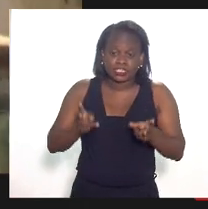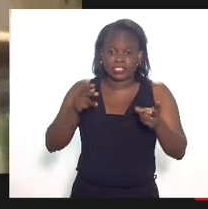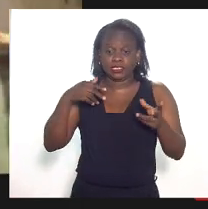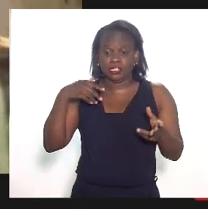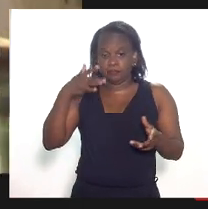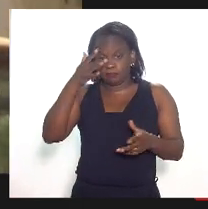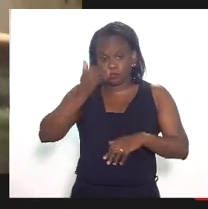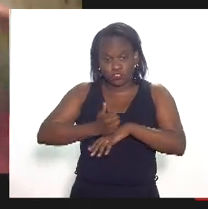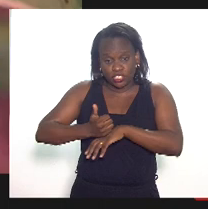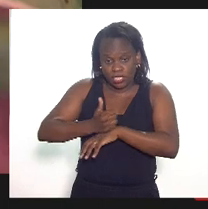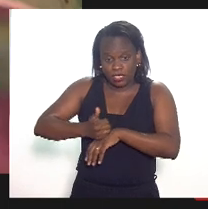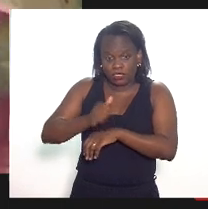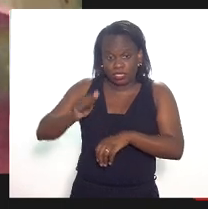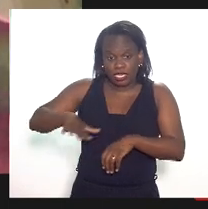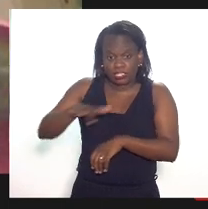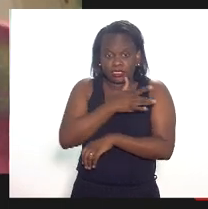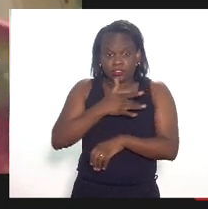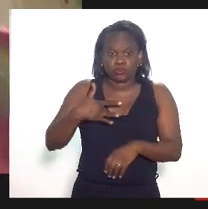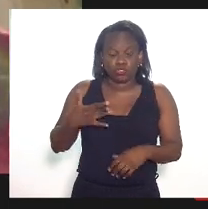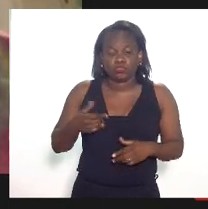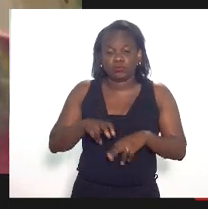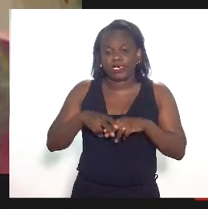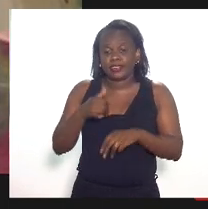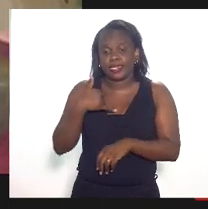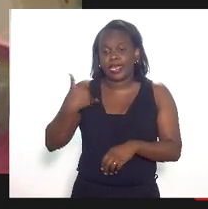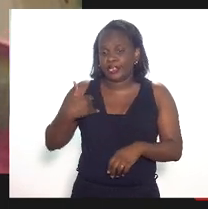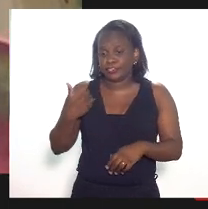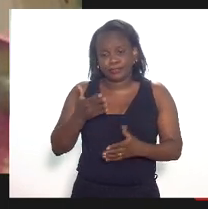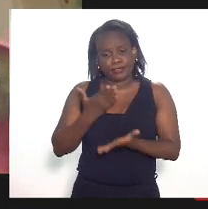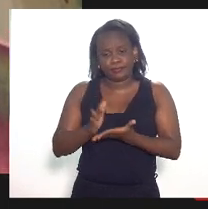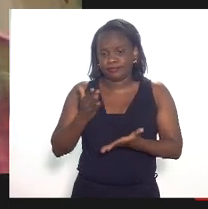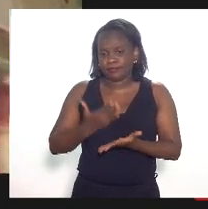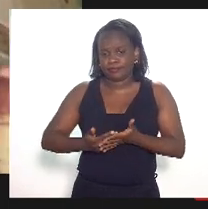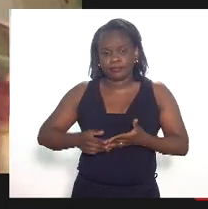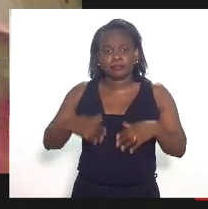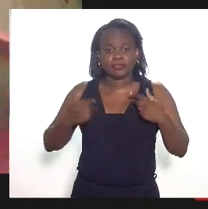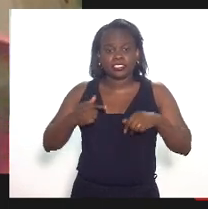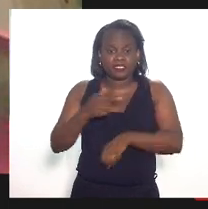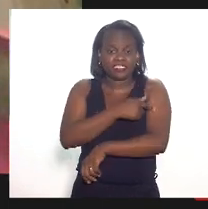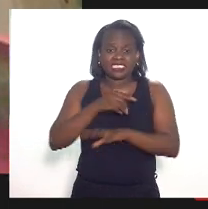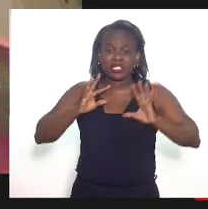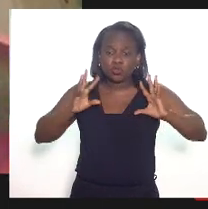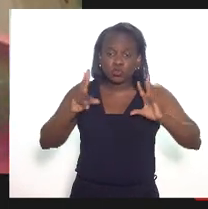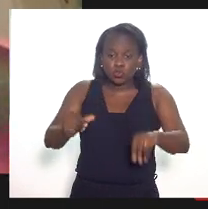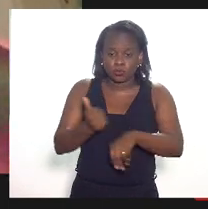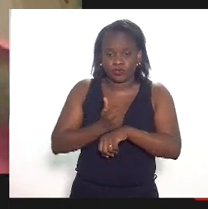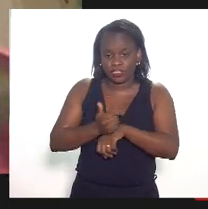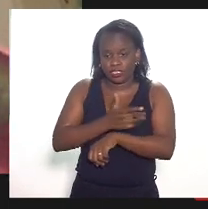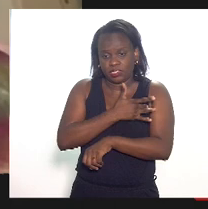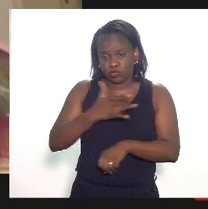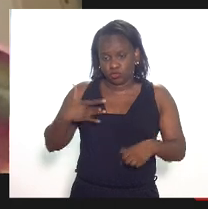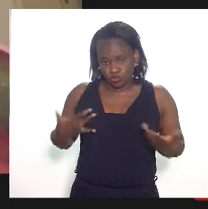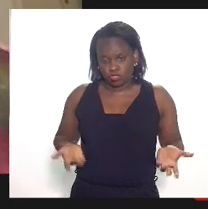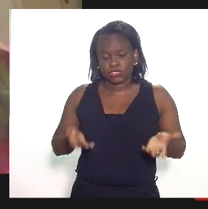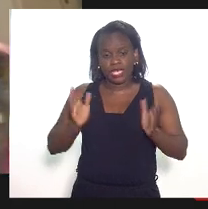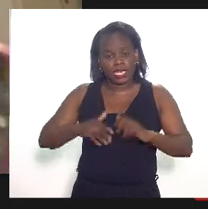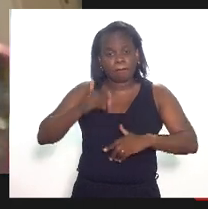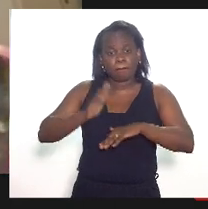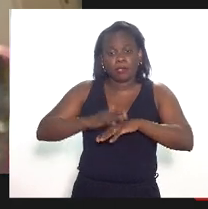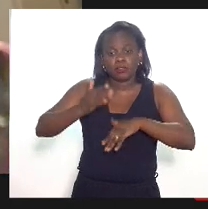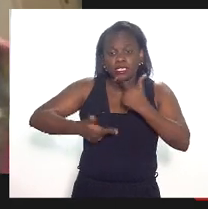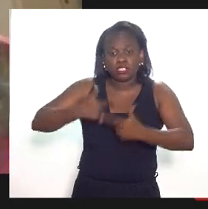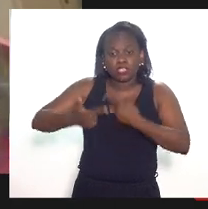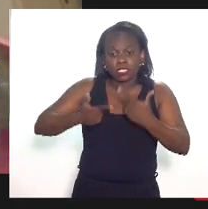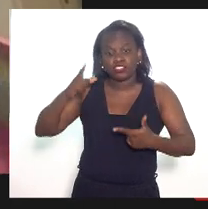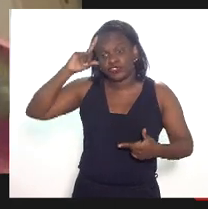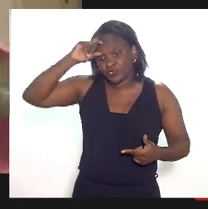de profissional de saúde por idade, enquanto não deveria ser isso, deveria vacinar todos os profissionais de saúde. É uma mão de obra